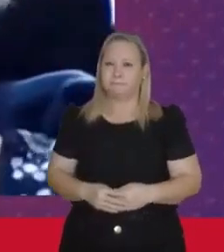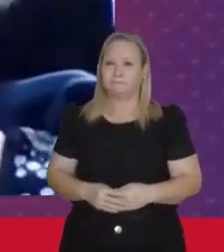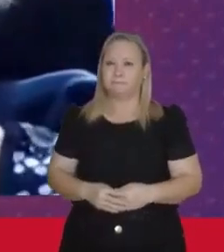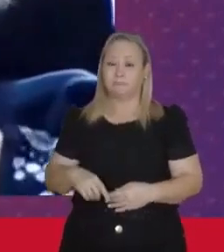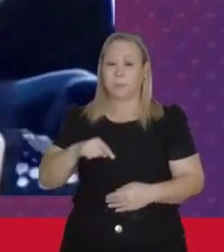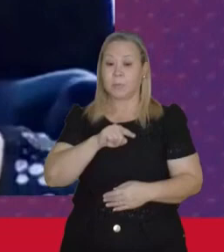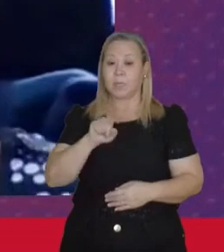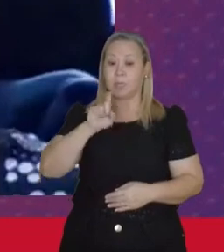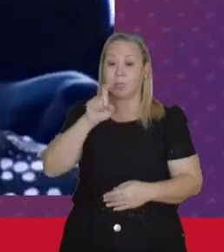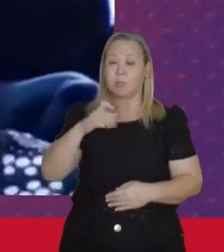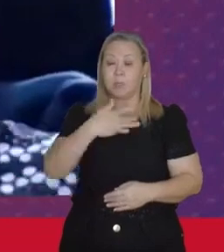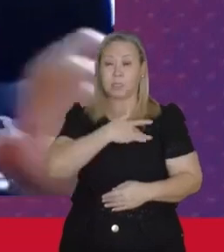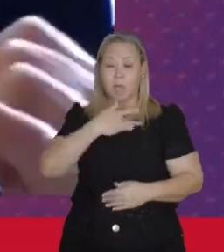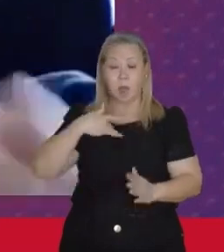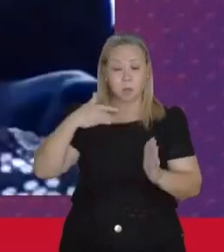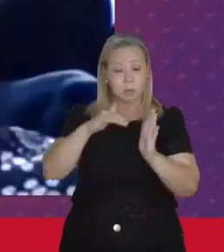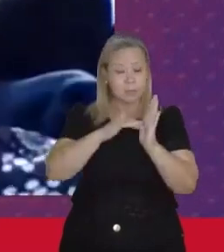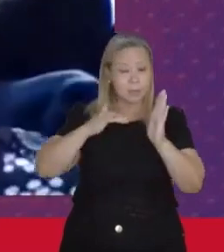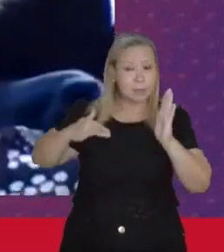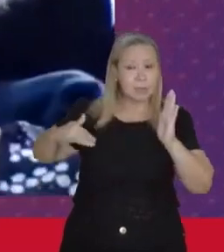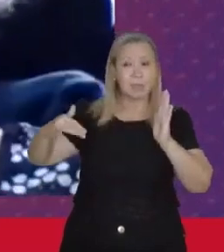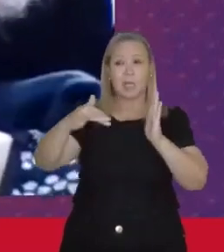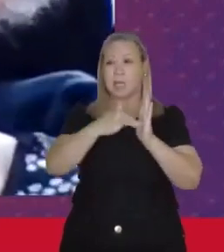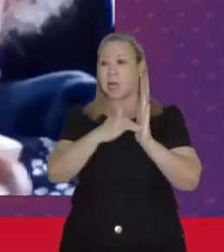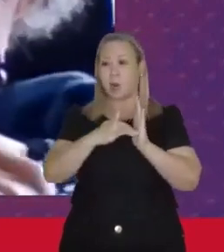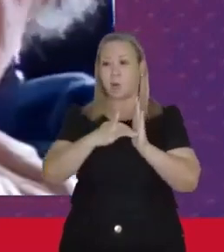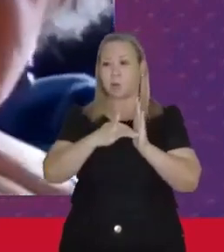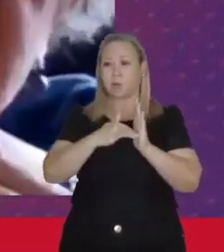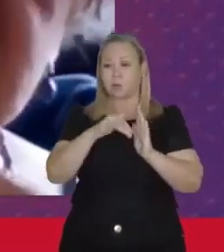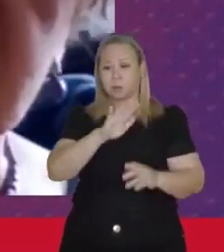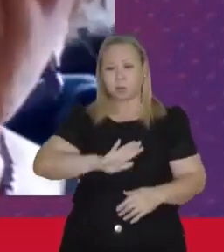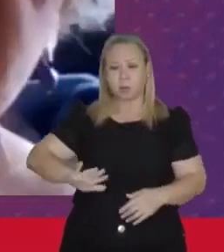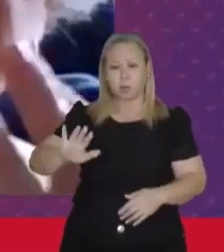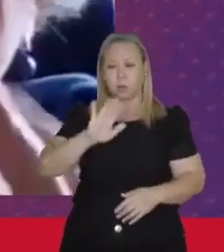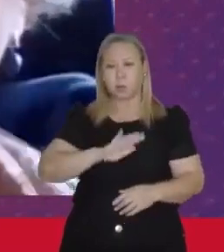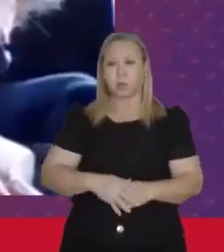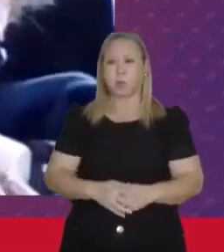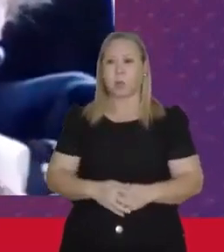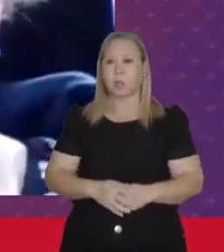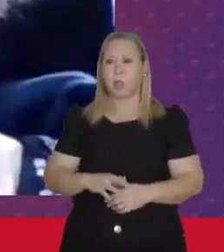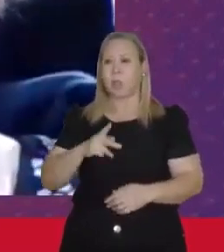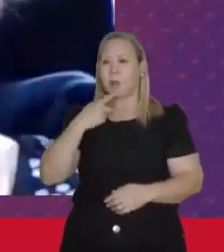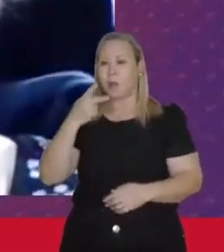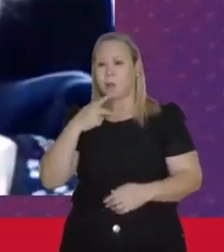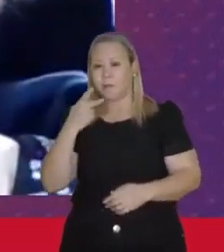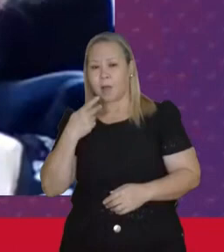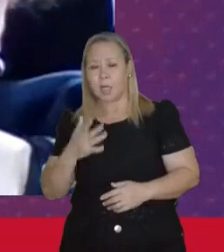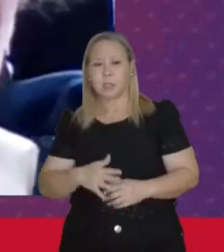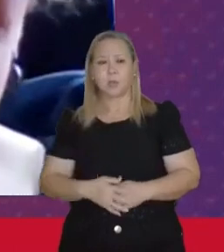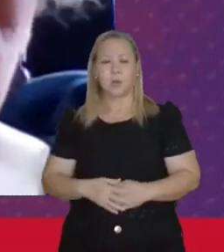Isso é saúde integral, que vai desde contracepção,